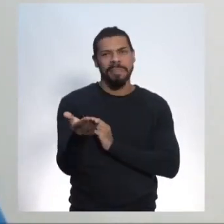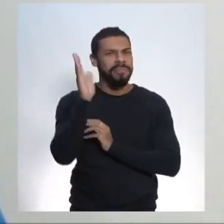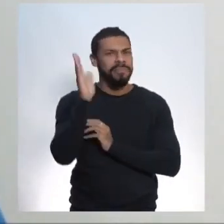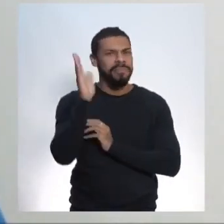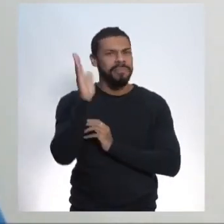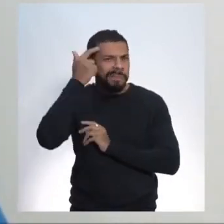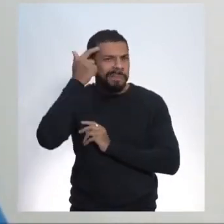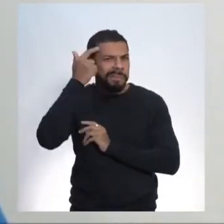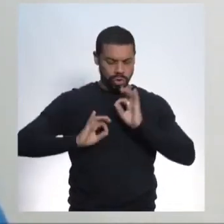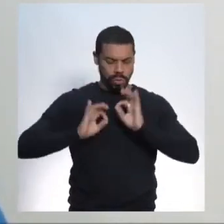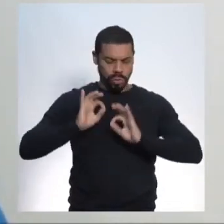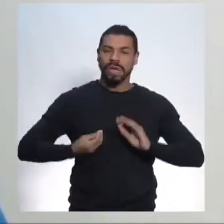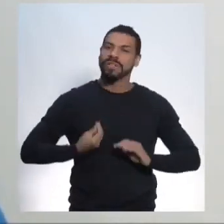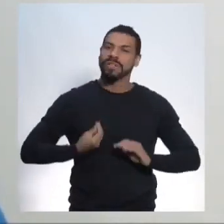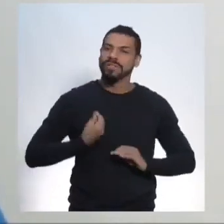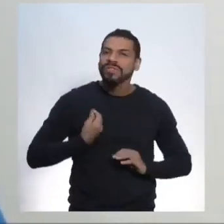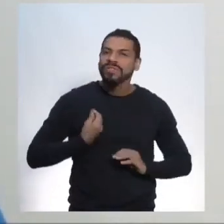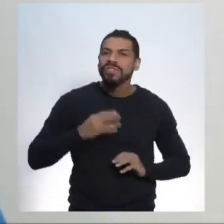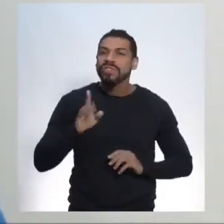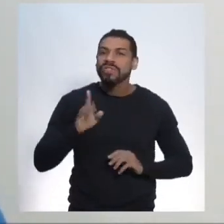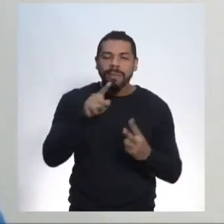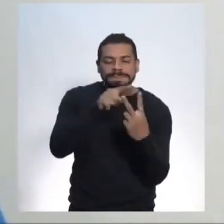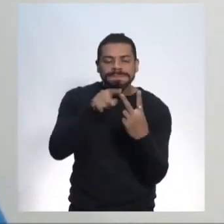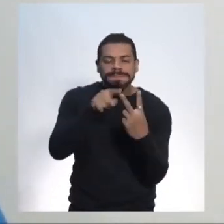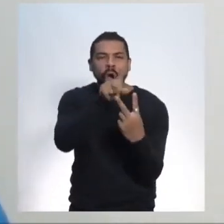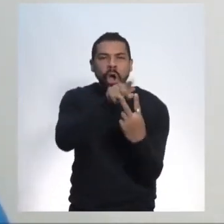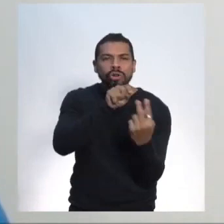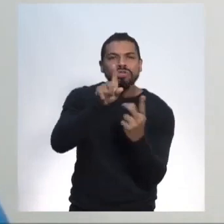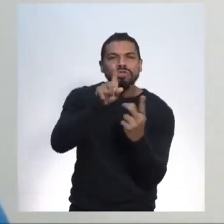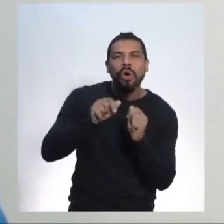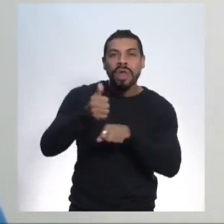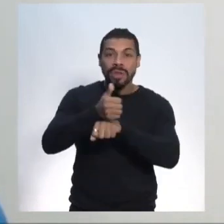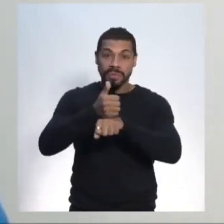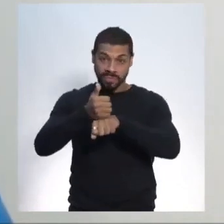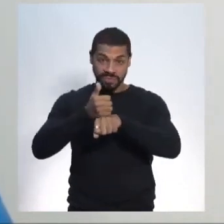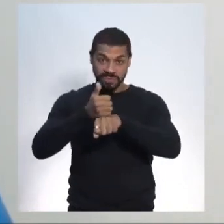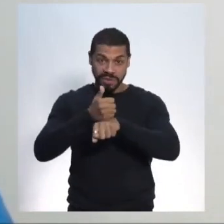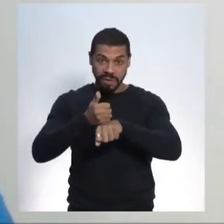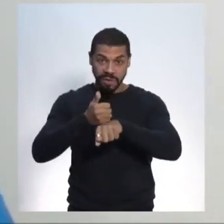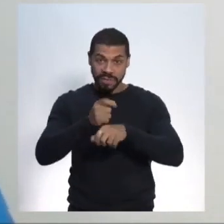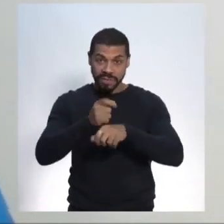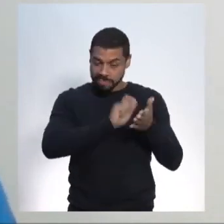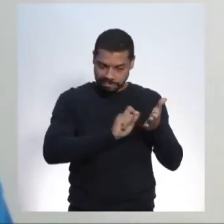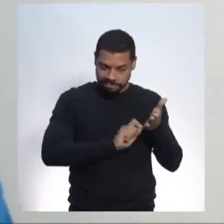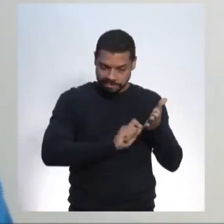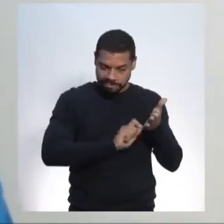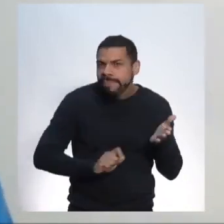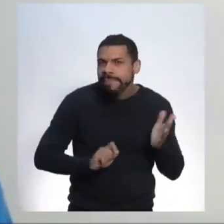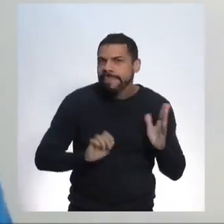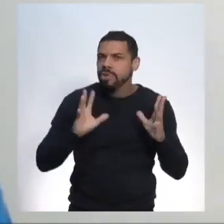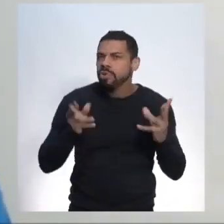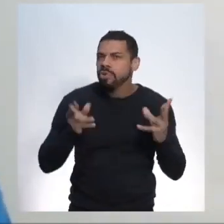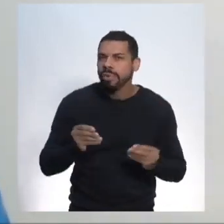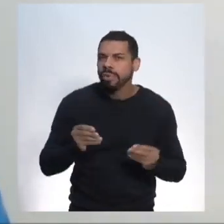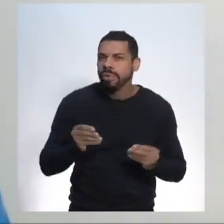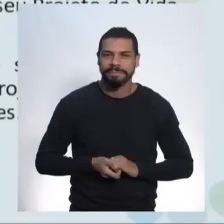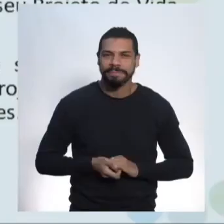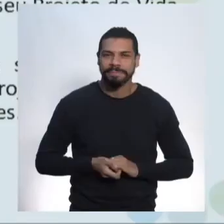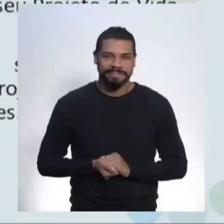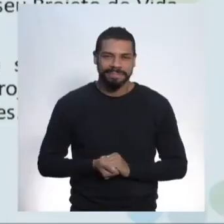de vida e na escolha da sua carreira? Pense sobre e registre essas